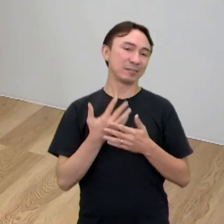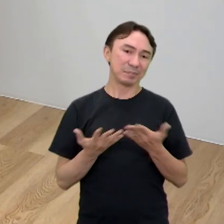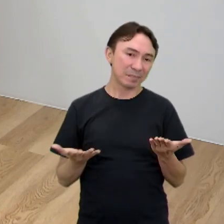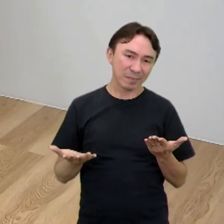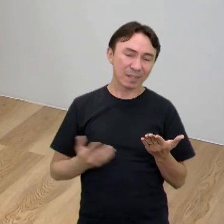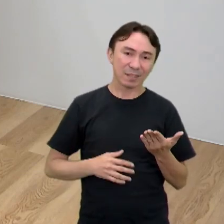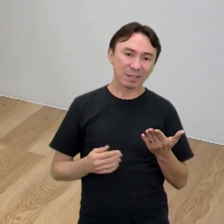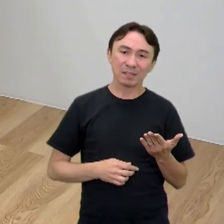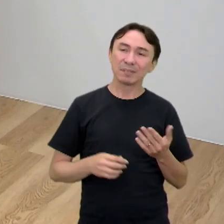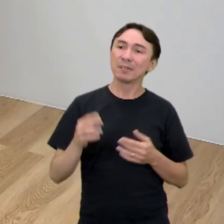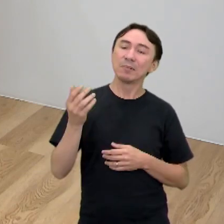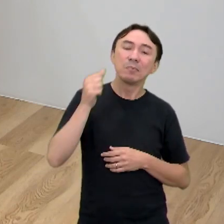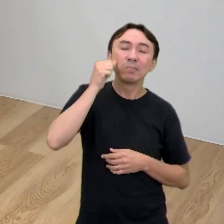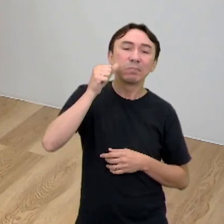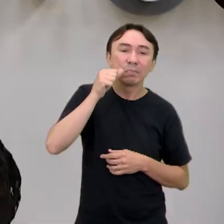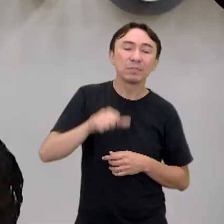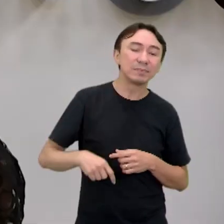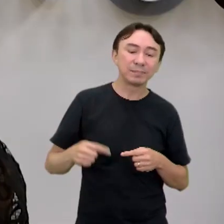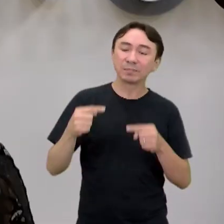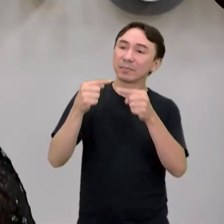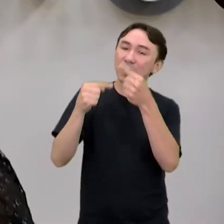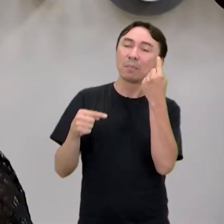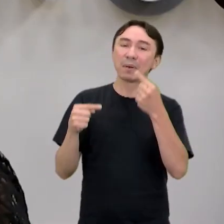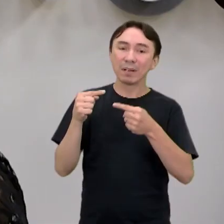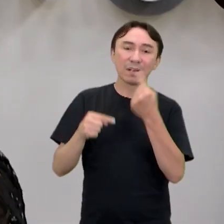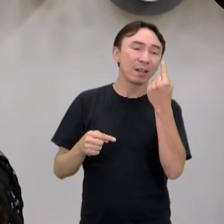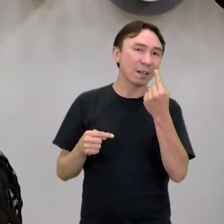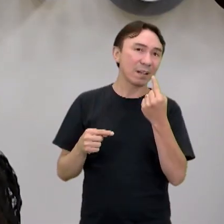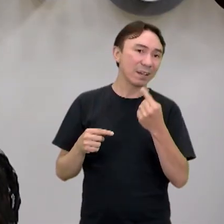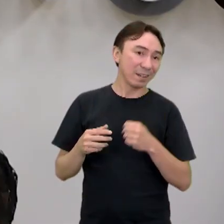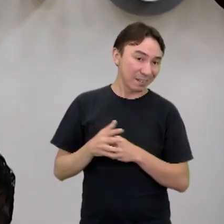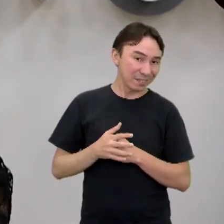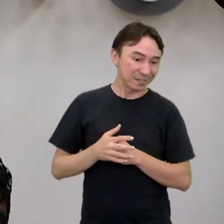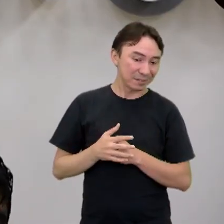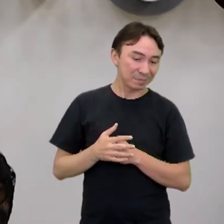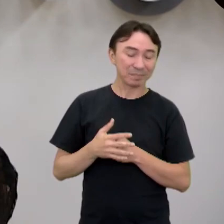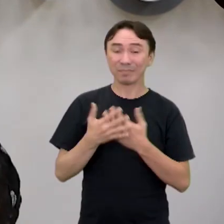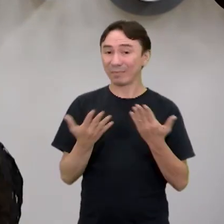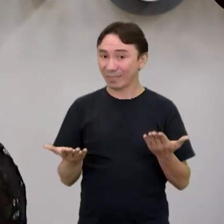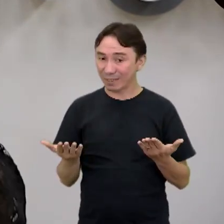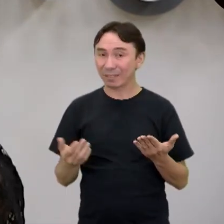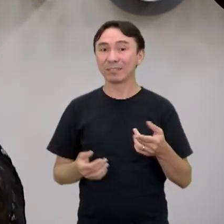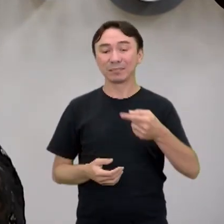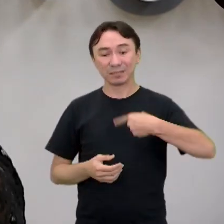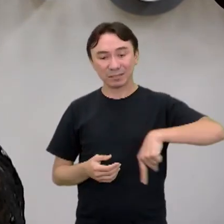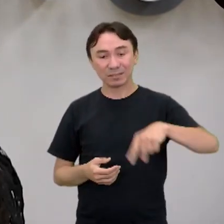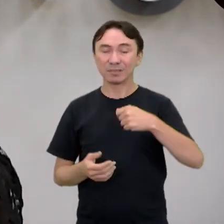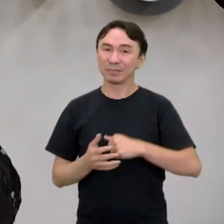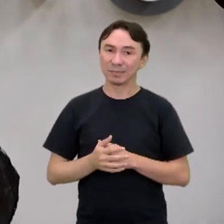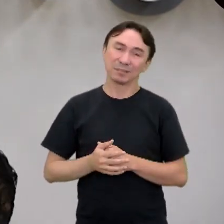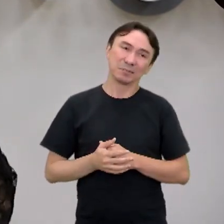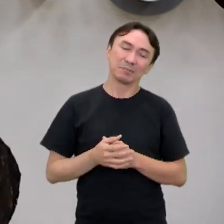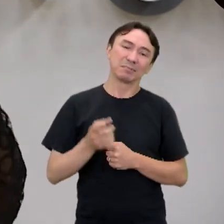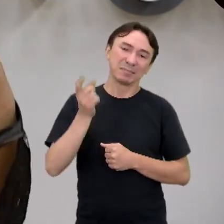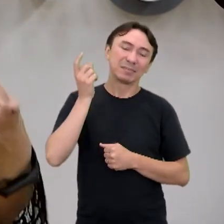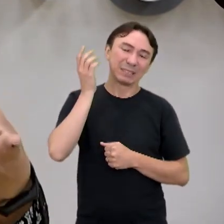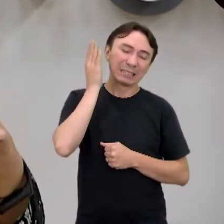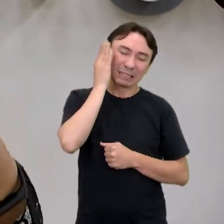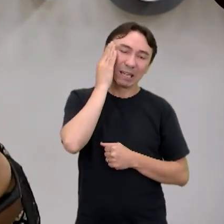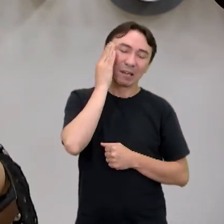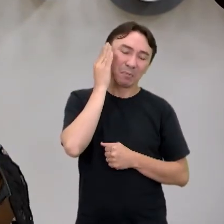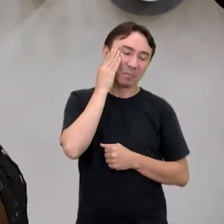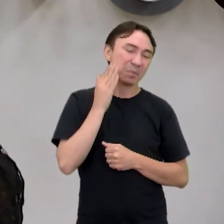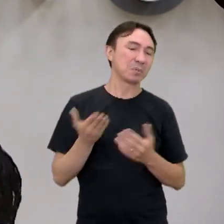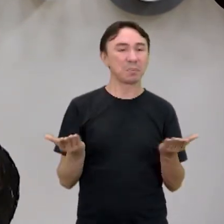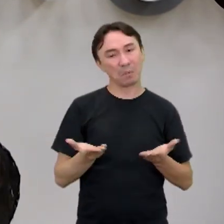era condizente às características da mulher. E nós sabemos que mulher, isso. Né? Hoje não tem, né? A gente já está com o pensamento